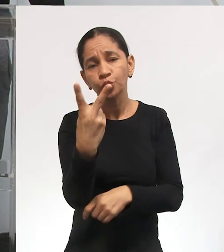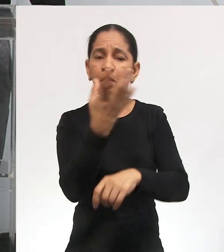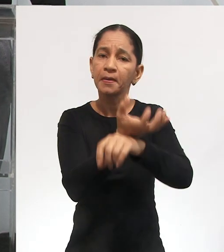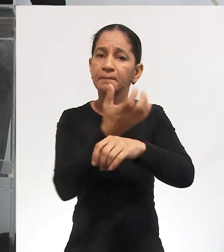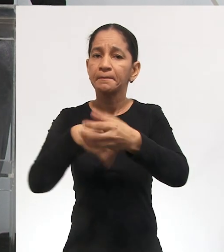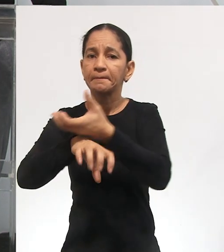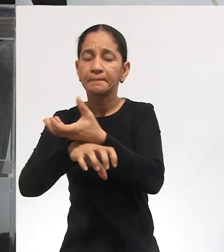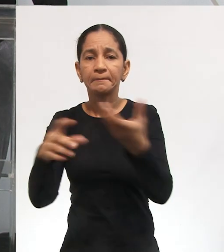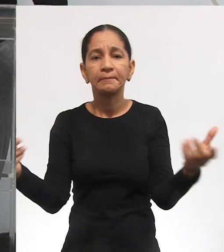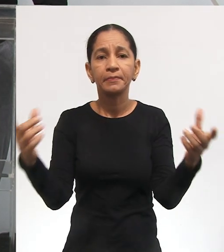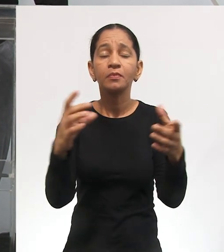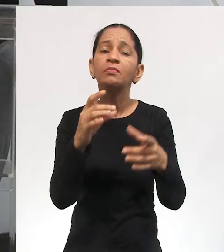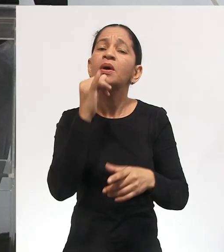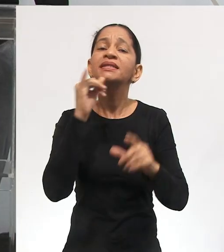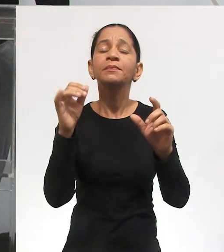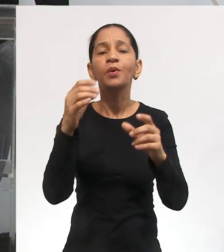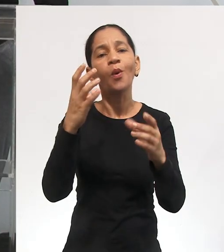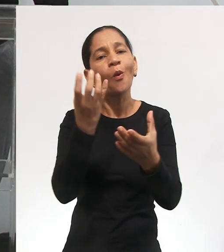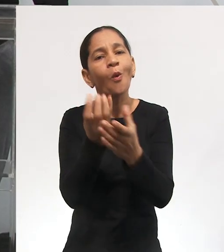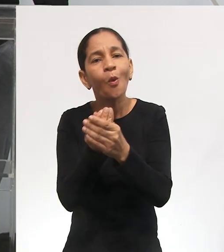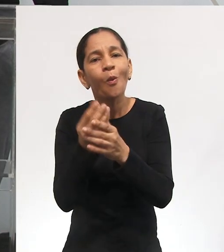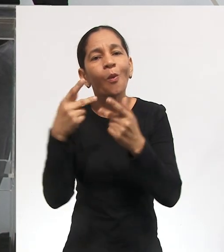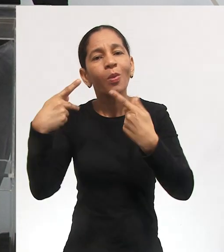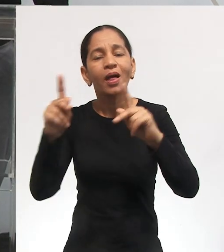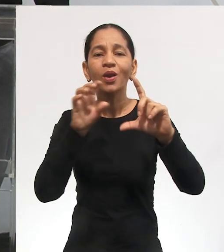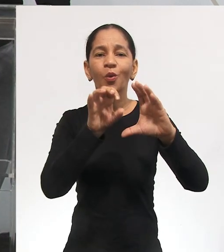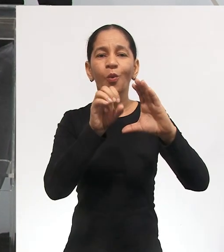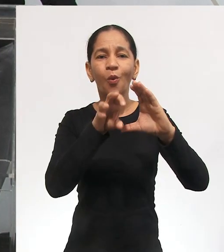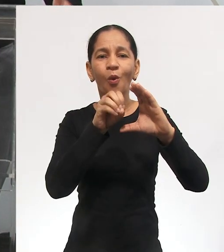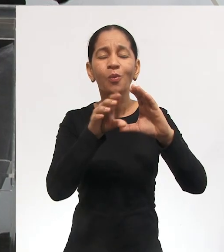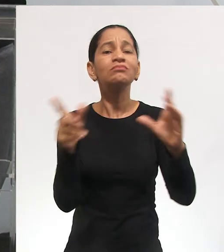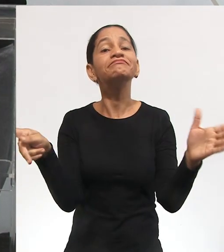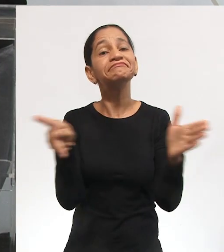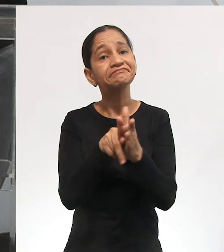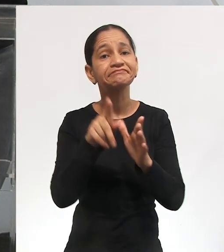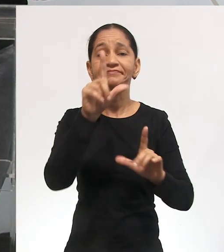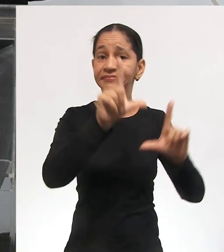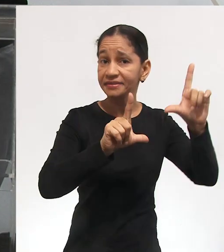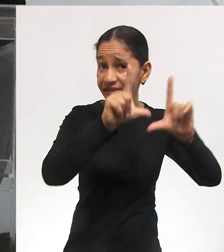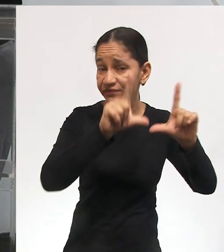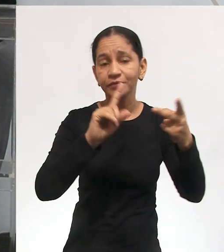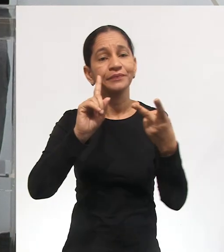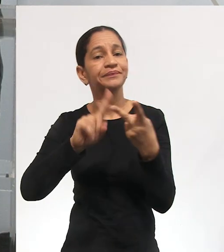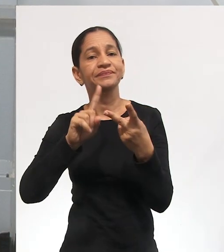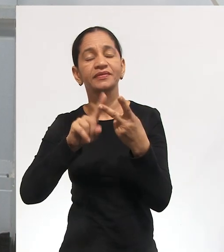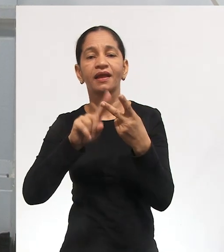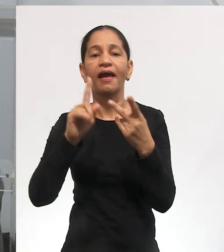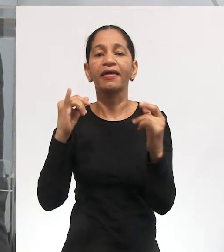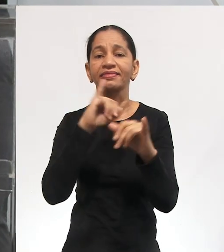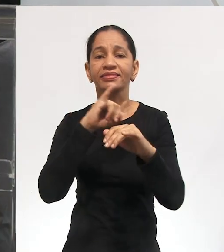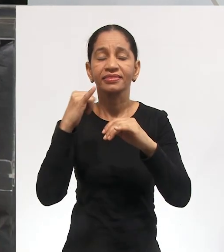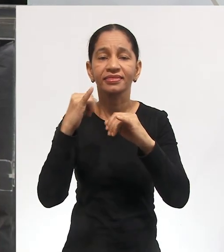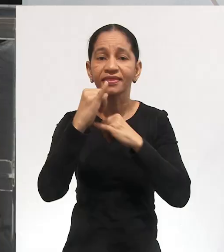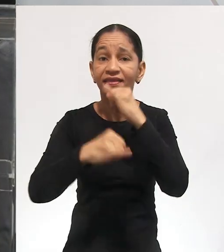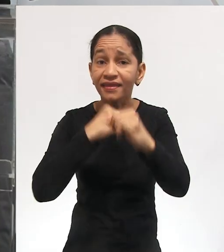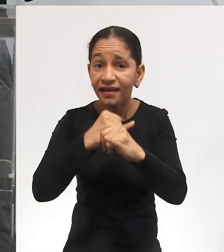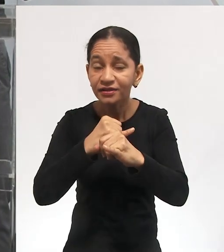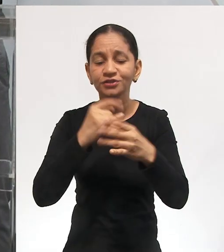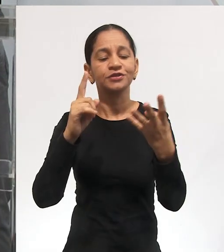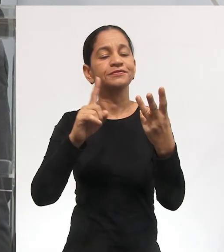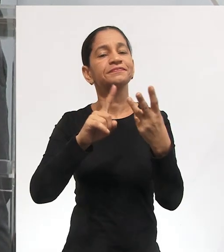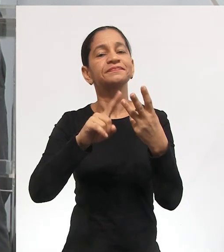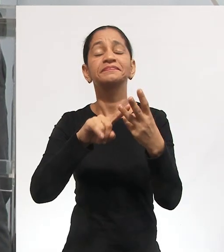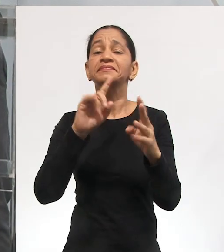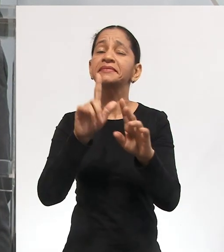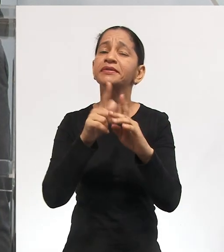exemplo, no Grupo Globo. O Grupo Globo tem a TV Globo, o Globoplay, a gente tem o Jornal Globo,